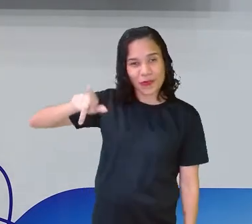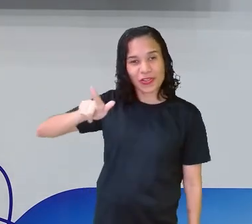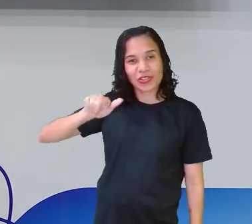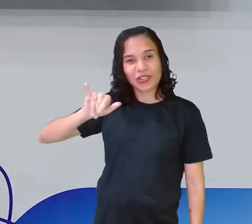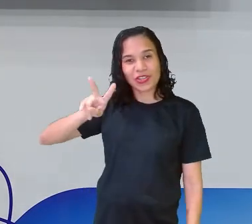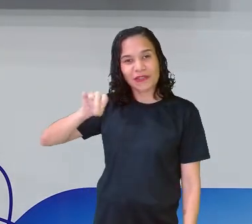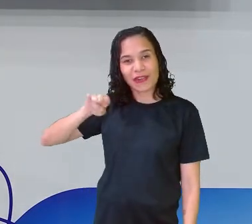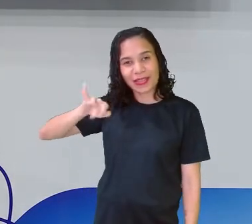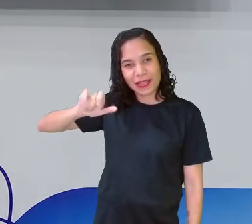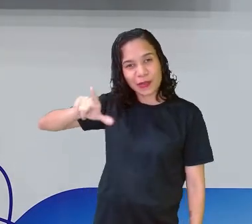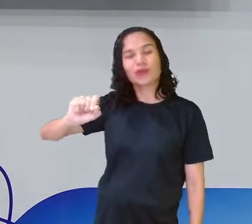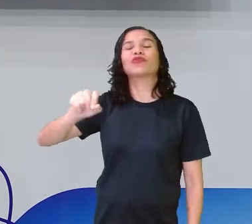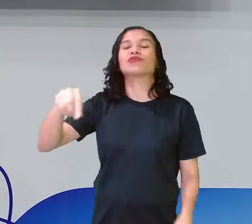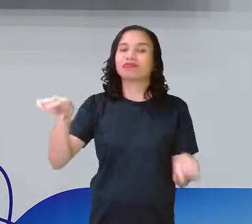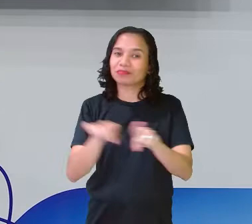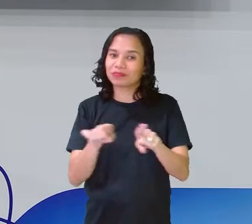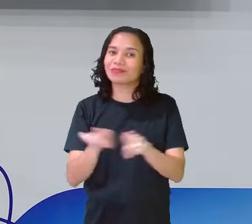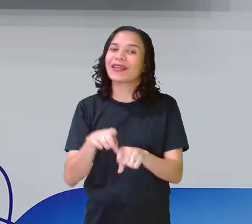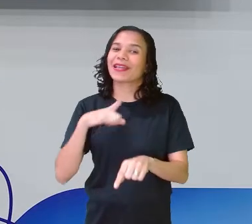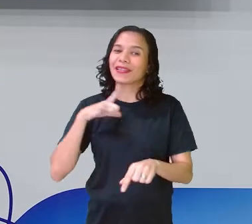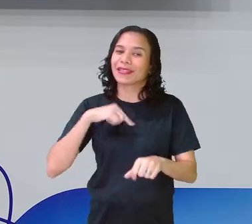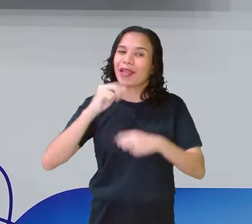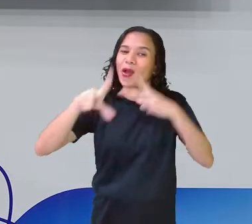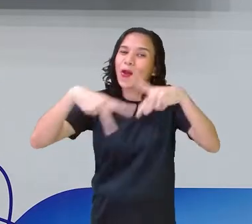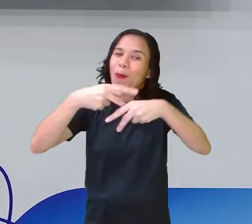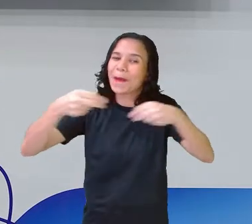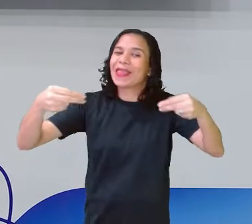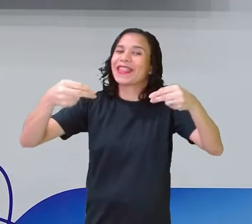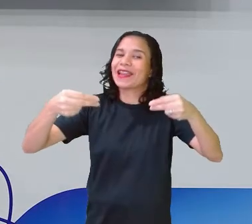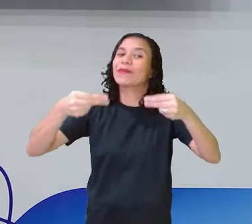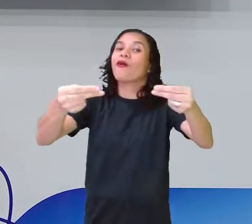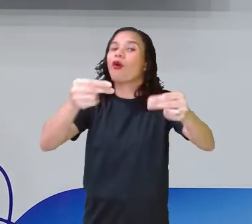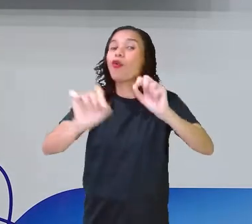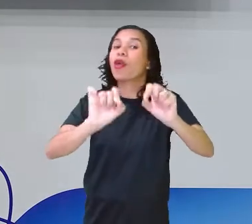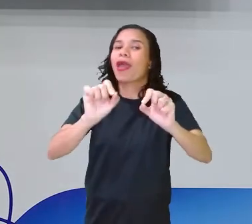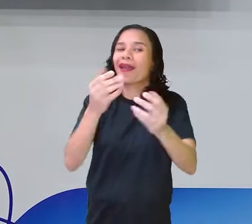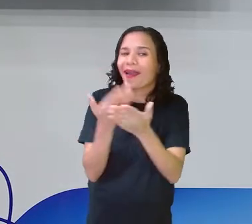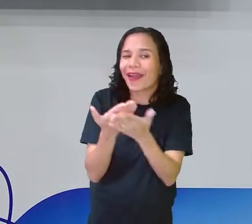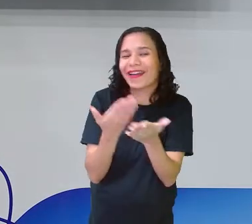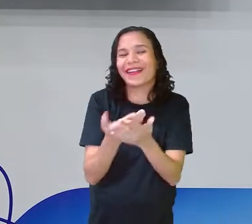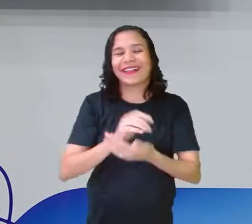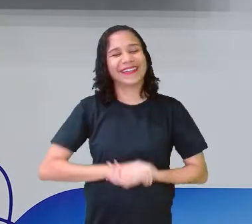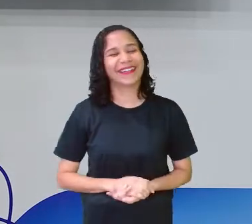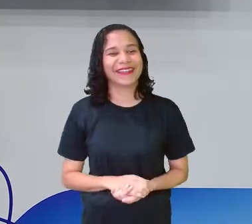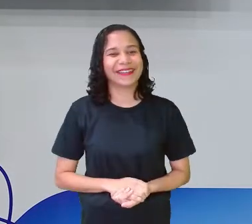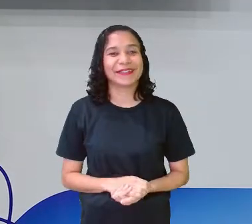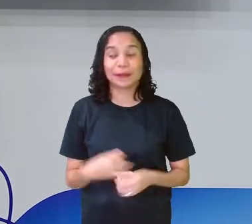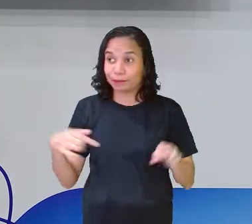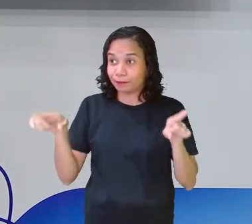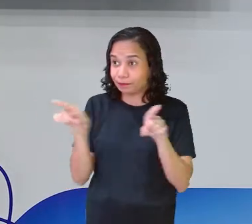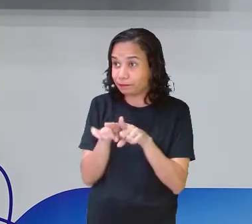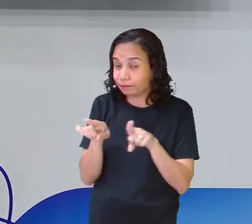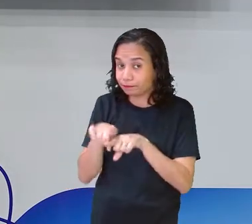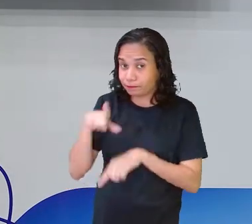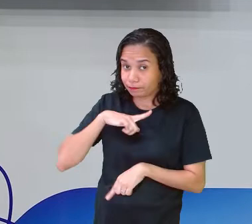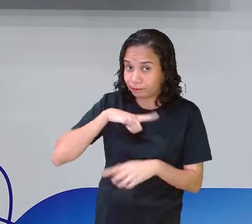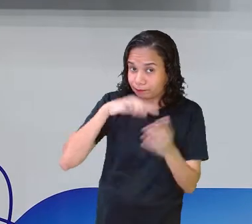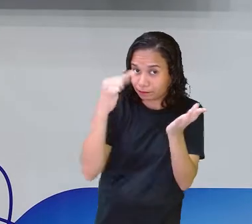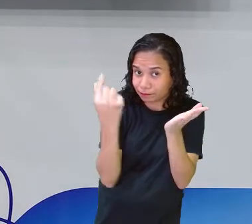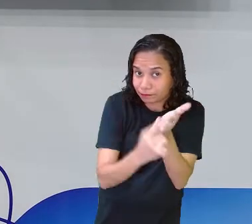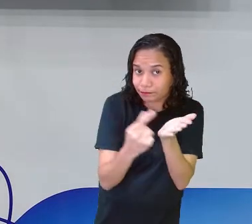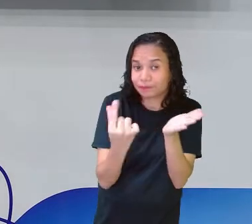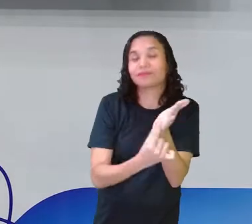Soares também vai dar o presente dele para vocês, certo? Além do